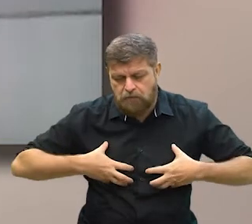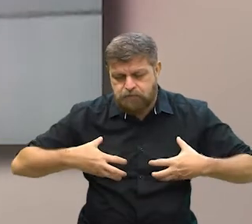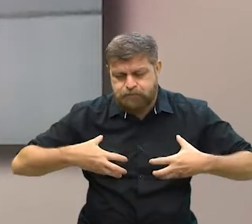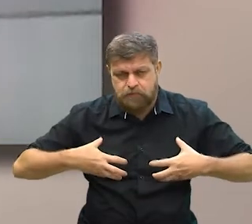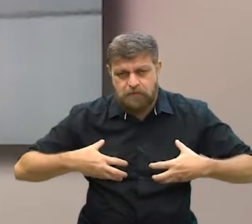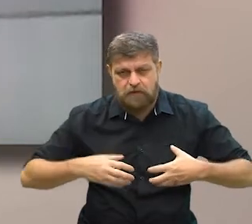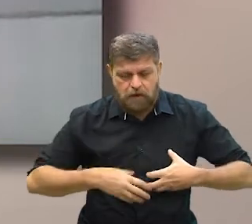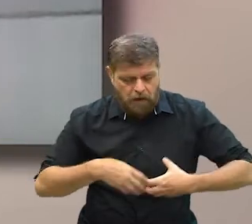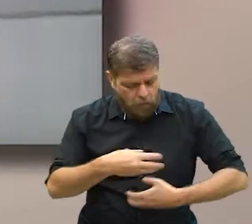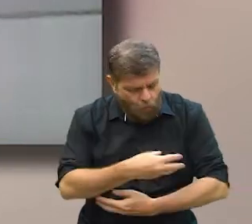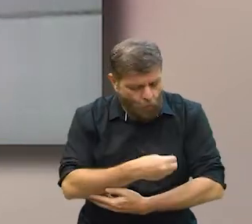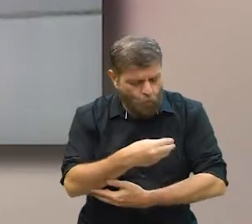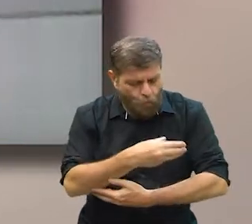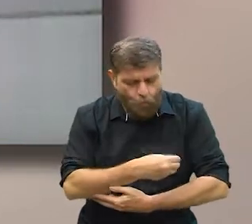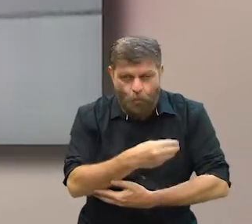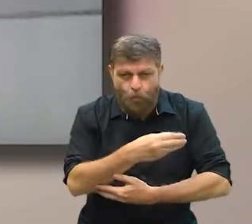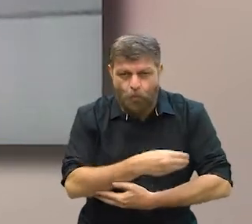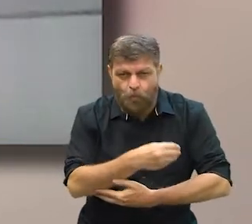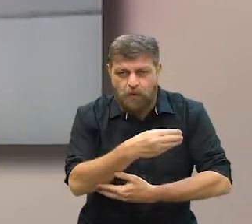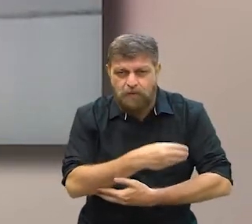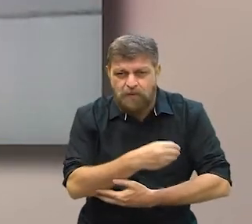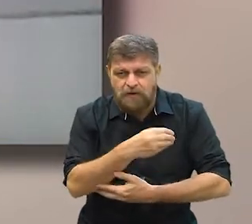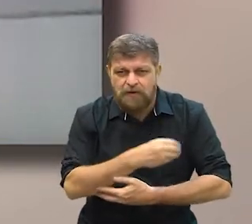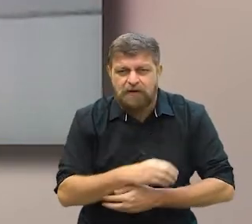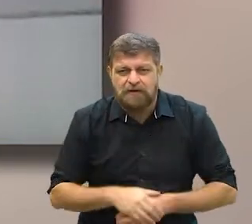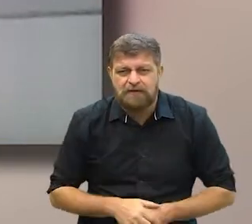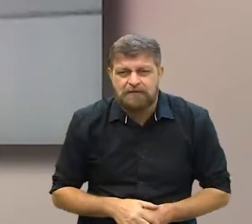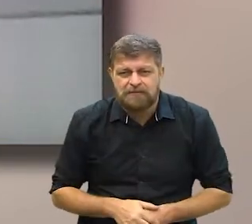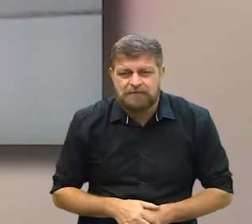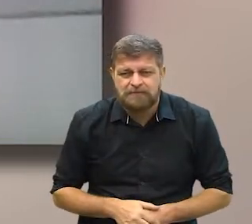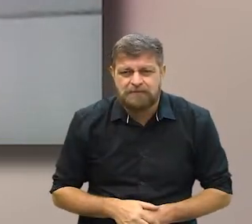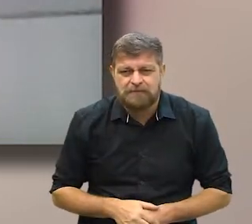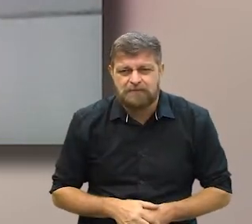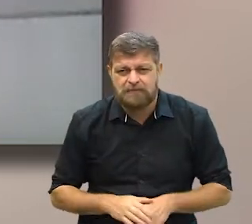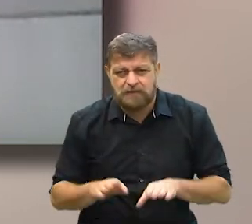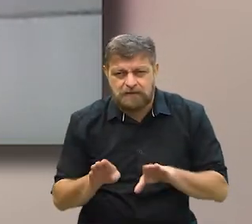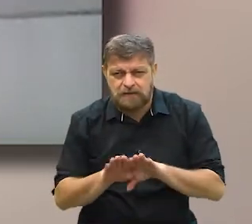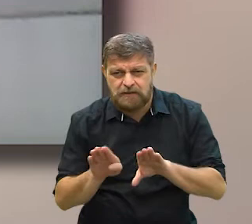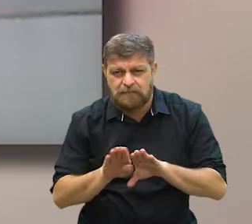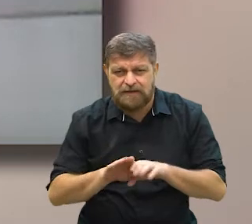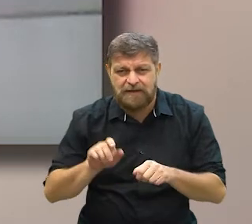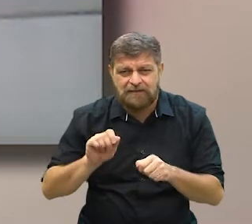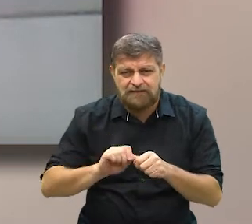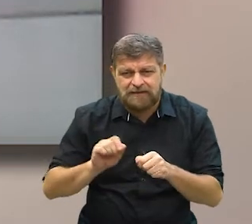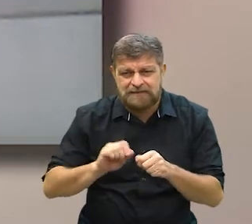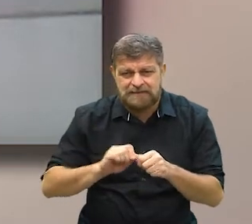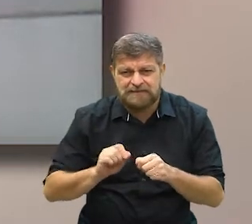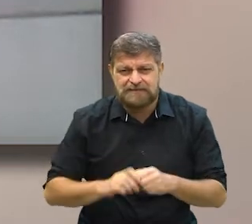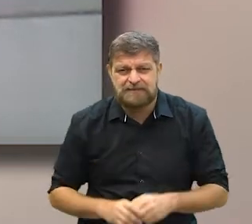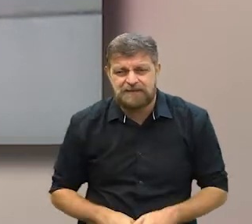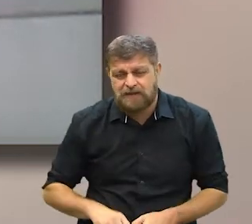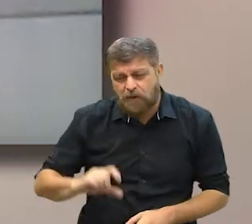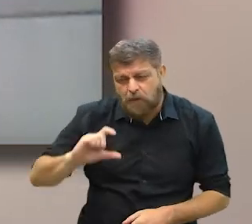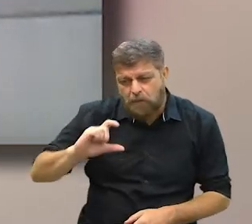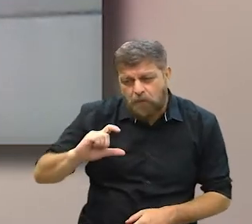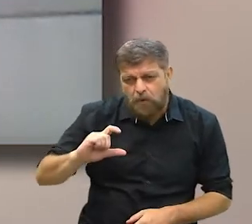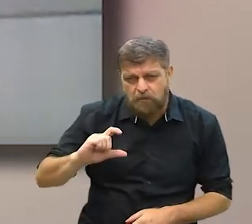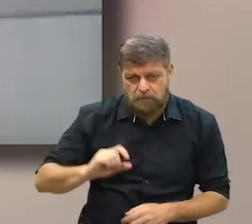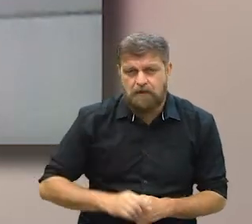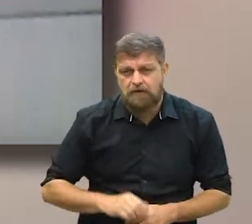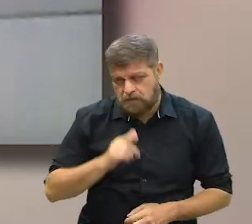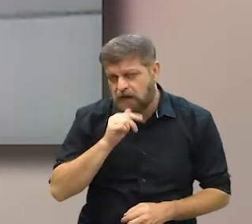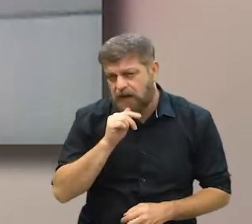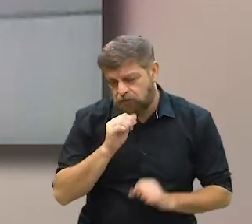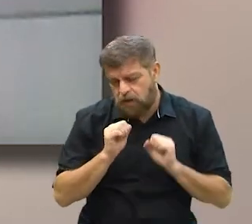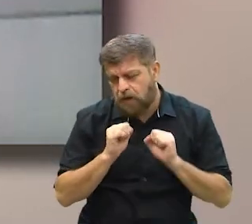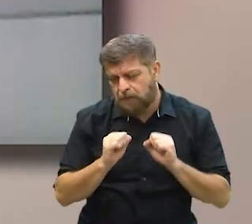gente recomenda, então, aumentar bastante a oferta, né, do peito, ou então